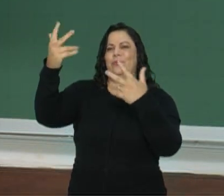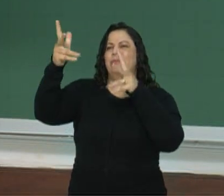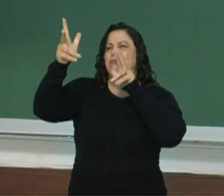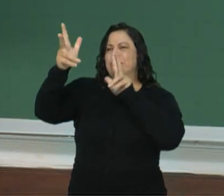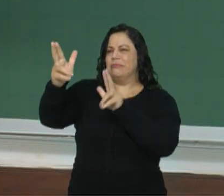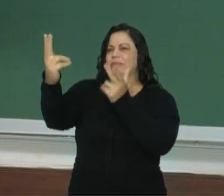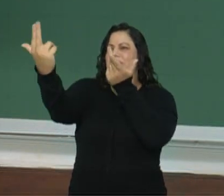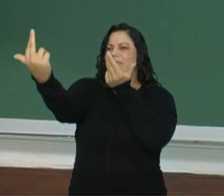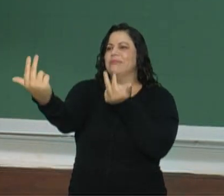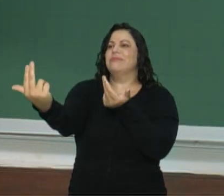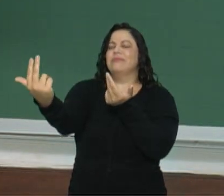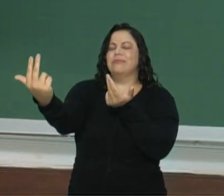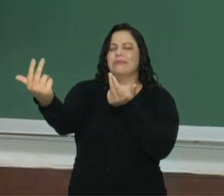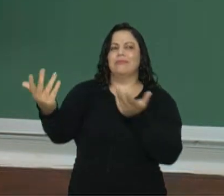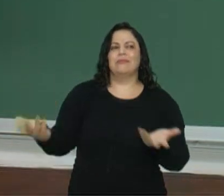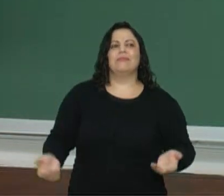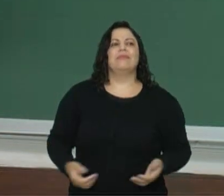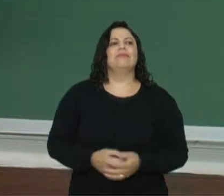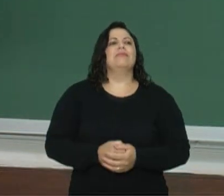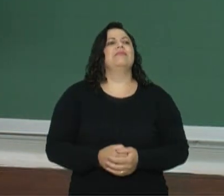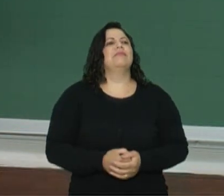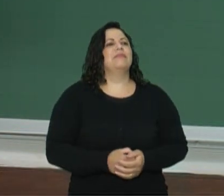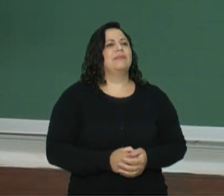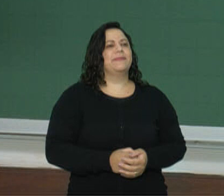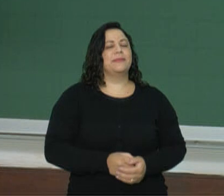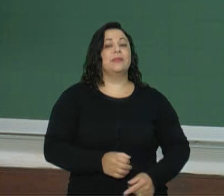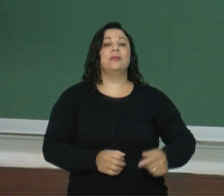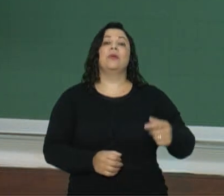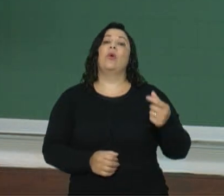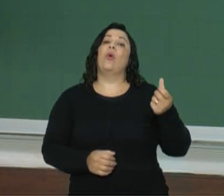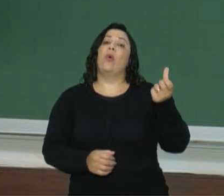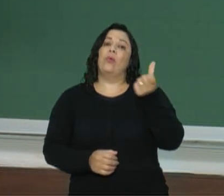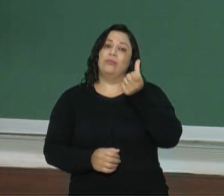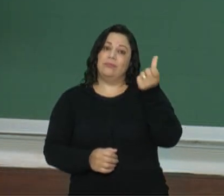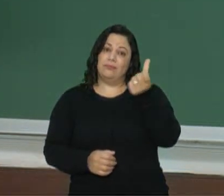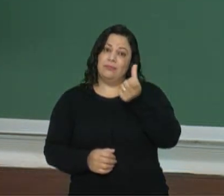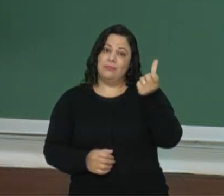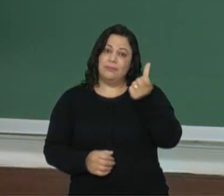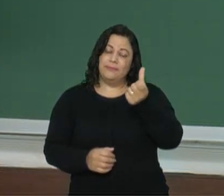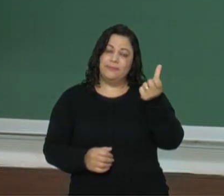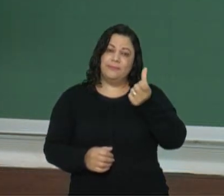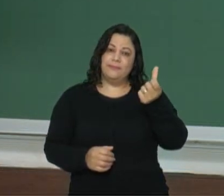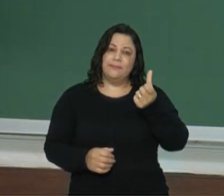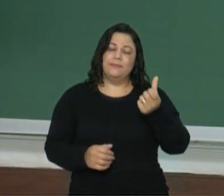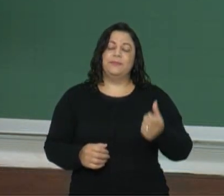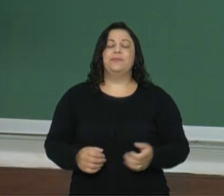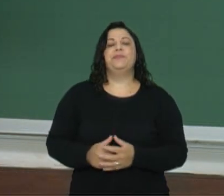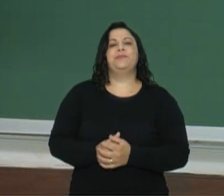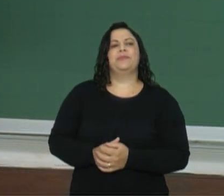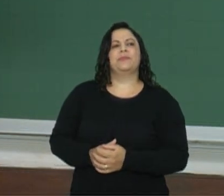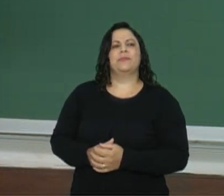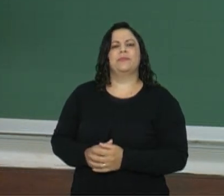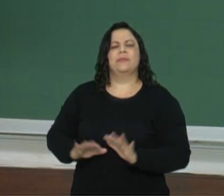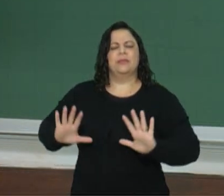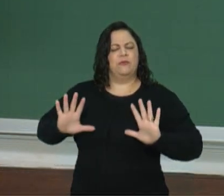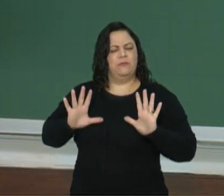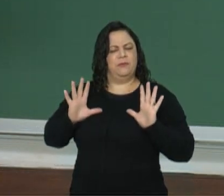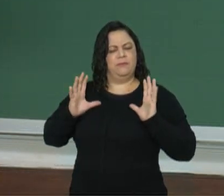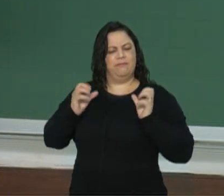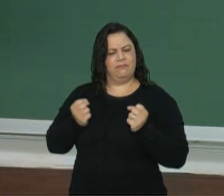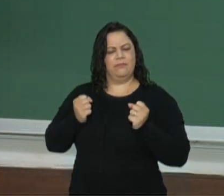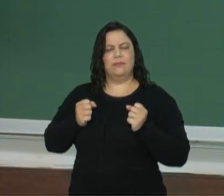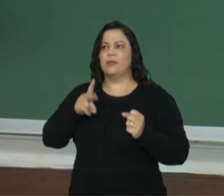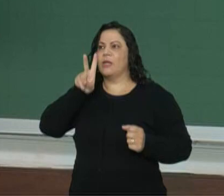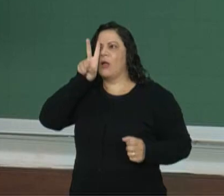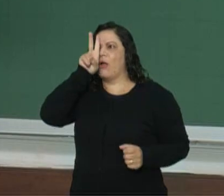doador. E nisso, o sexto passo diz que o receptor fica fortalecido.